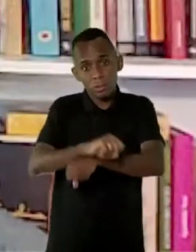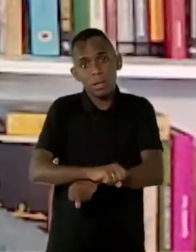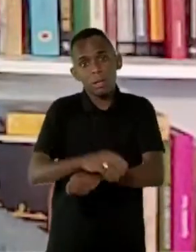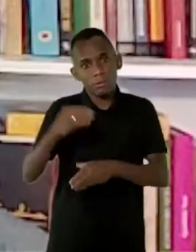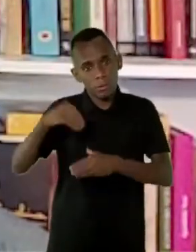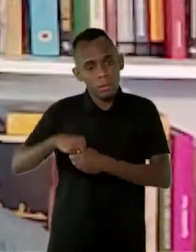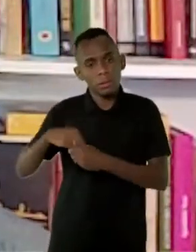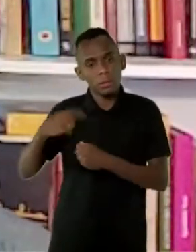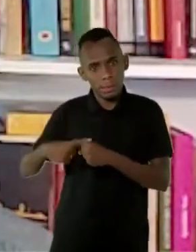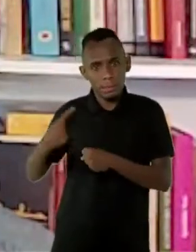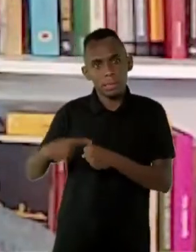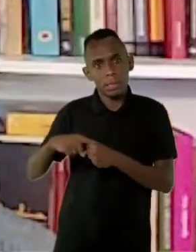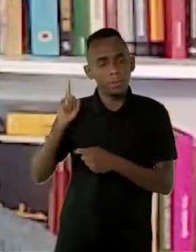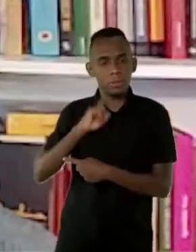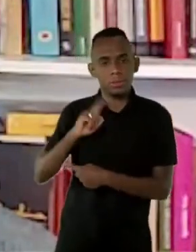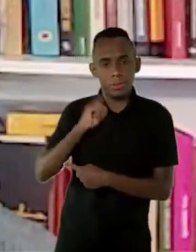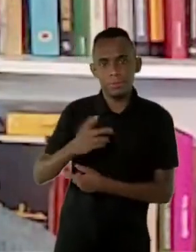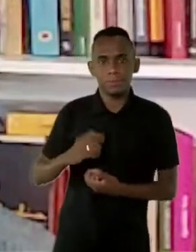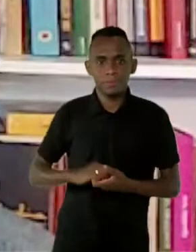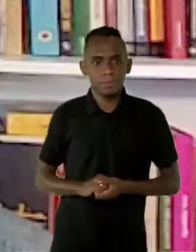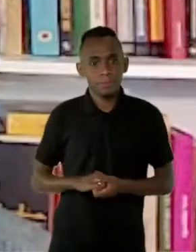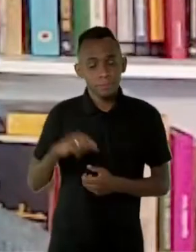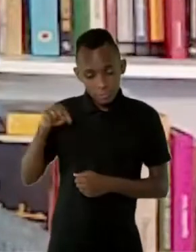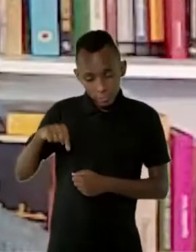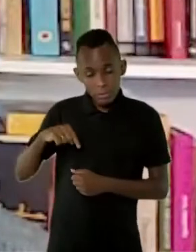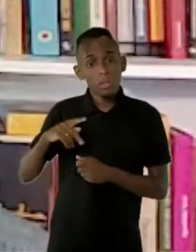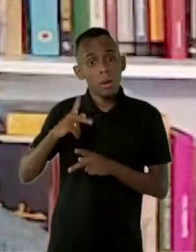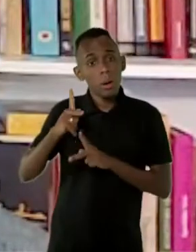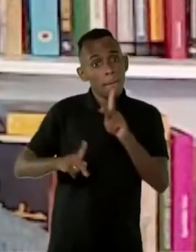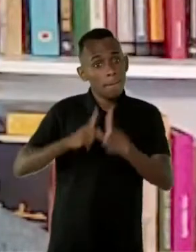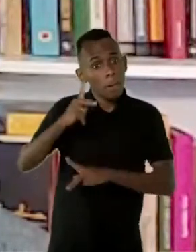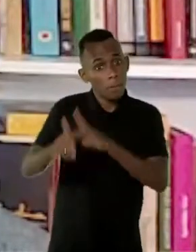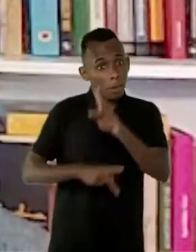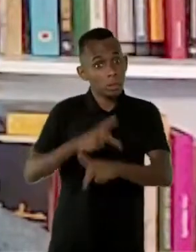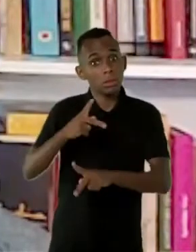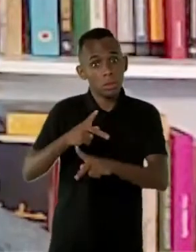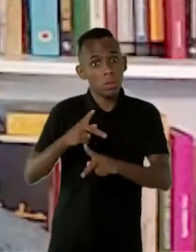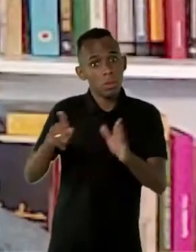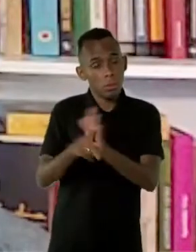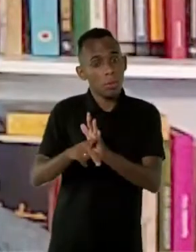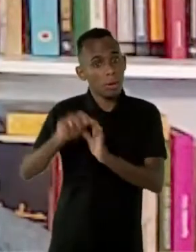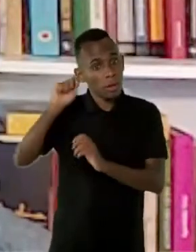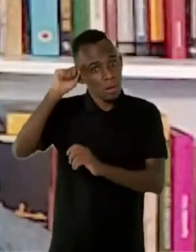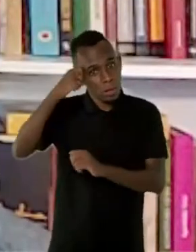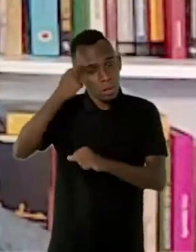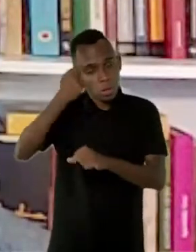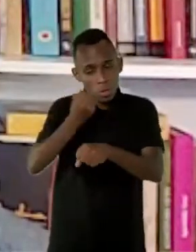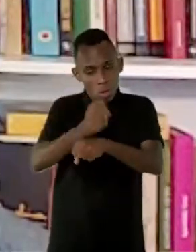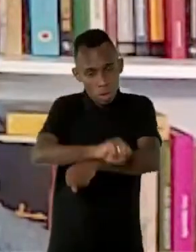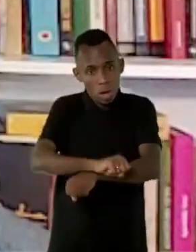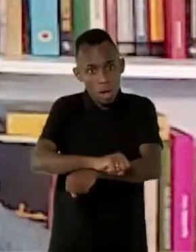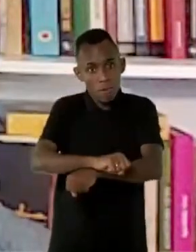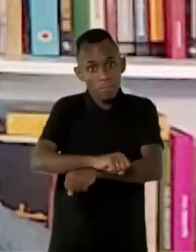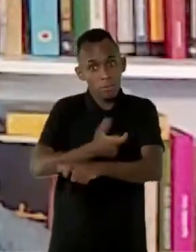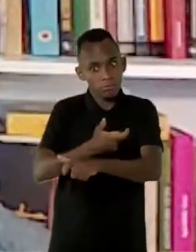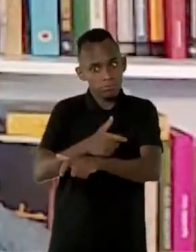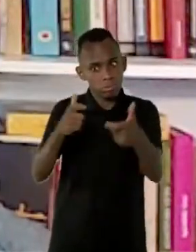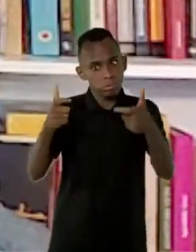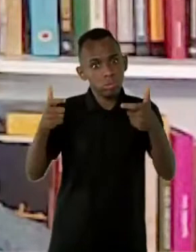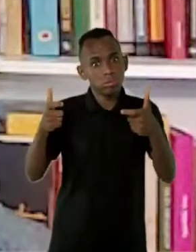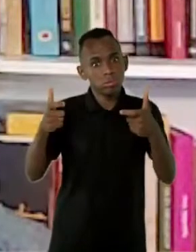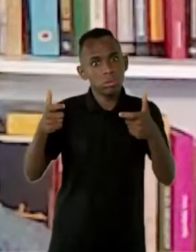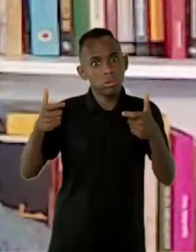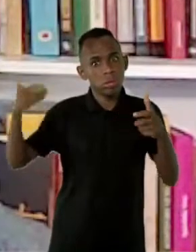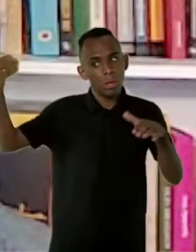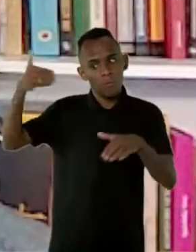uma tradição de ter uma população africana muito grande, sobretudo de Moçambique, né?